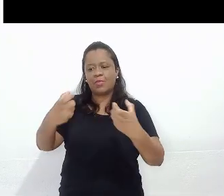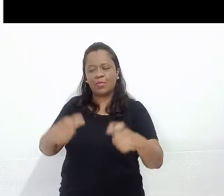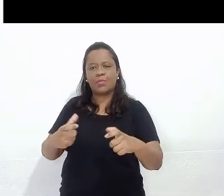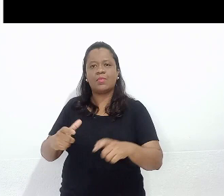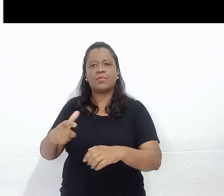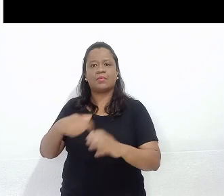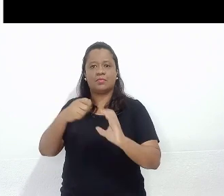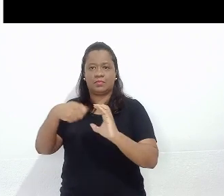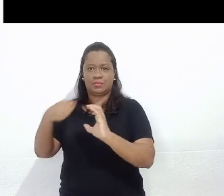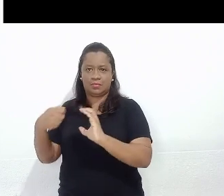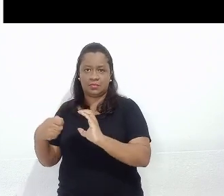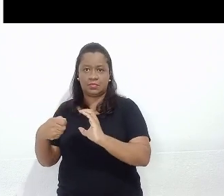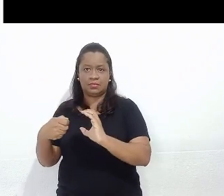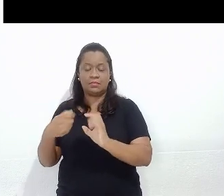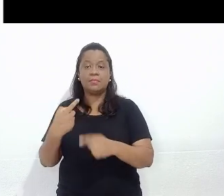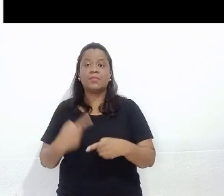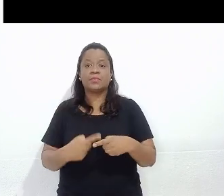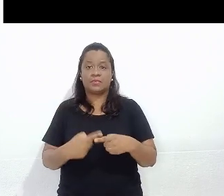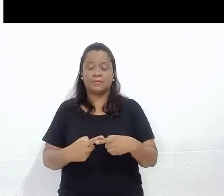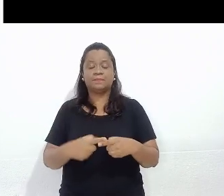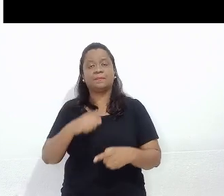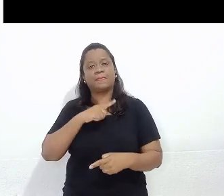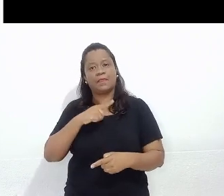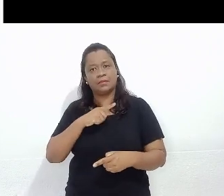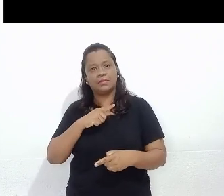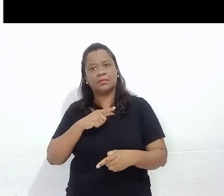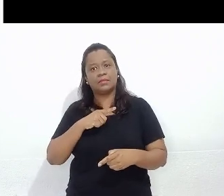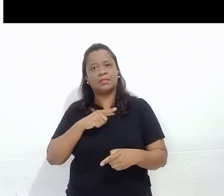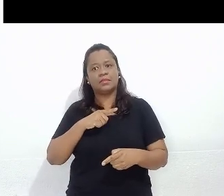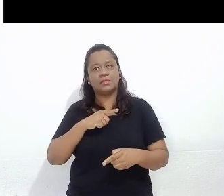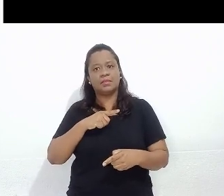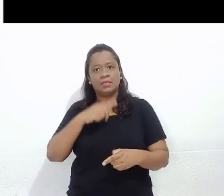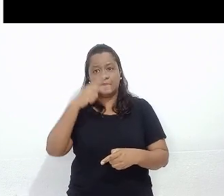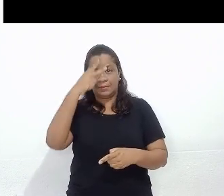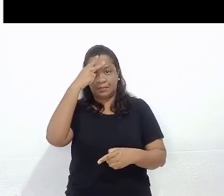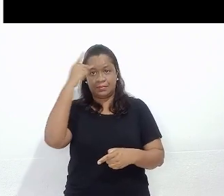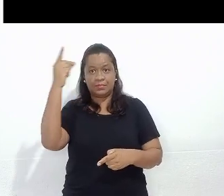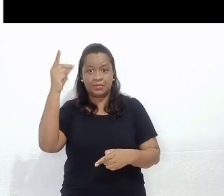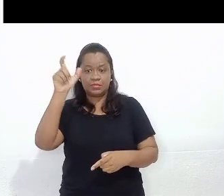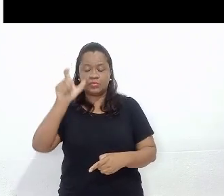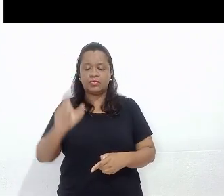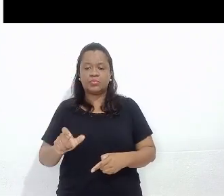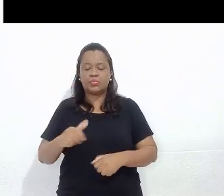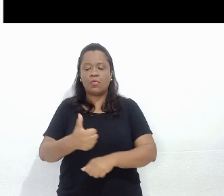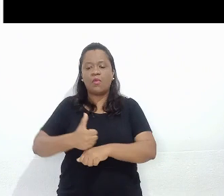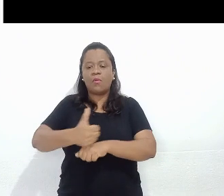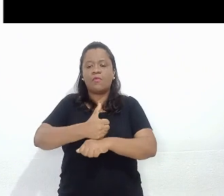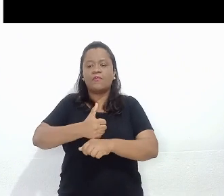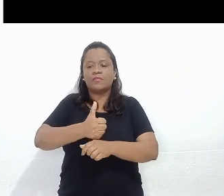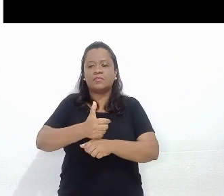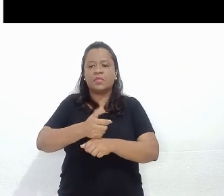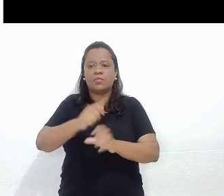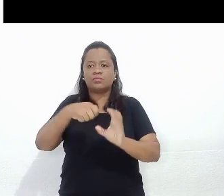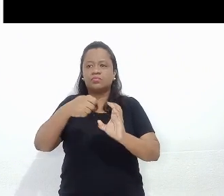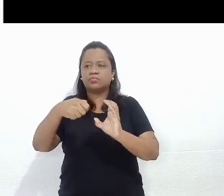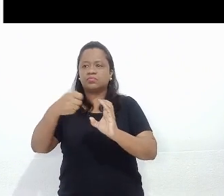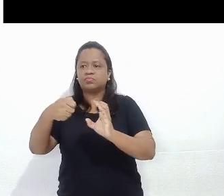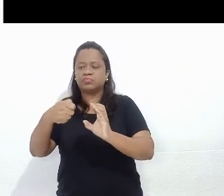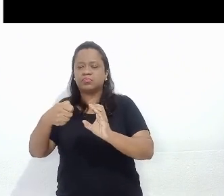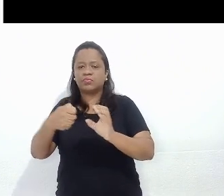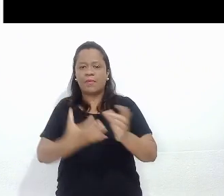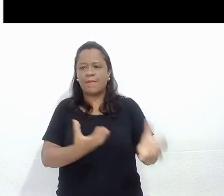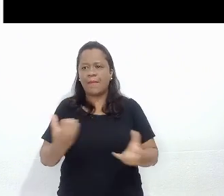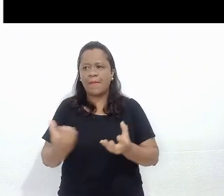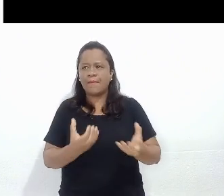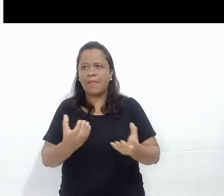quê? Aí você vai ver que tem, além de operador de câmera, que já é o esperado, diretor de fotografia, assistente de câmera,